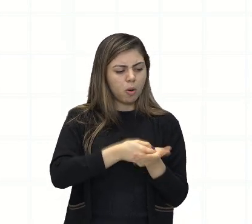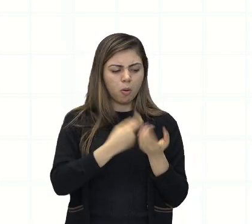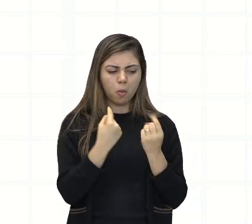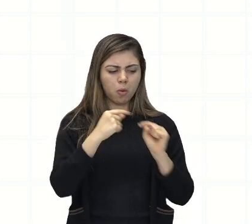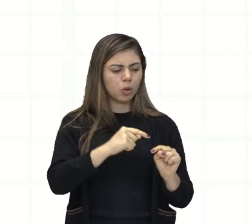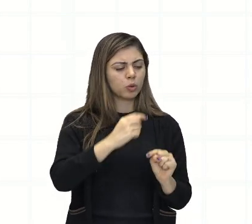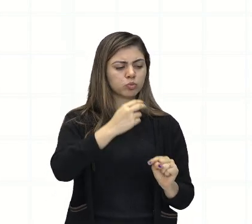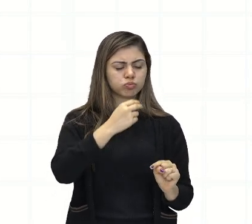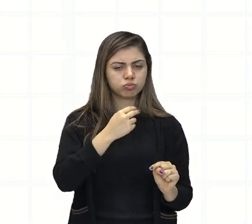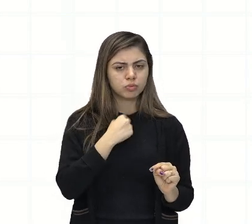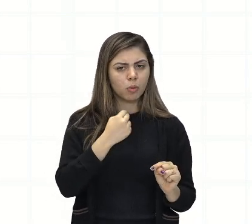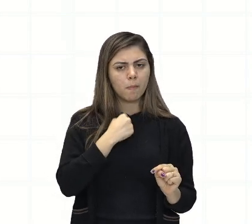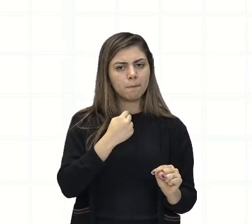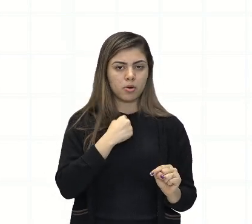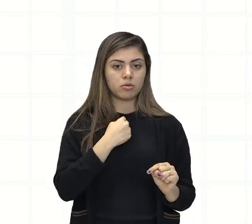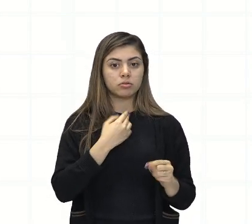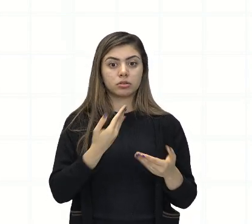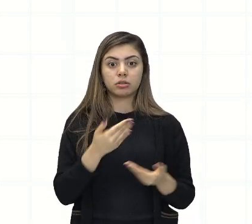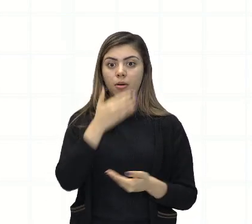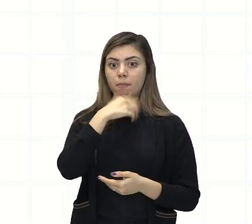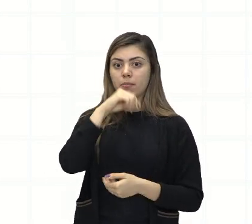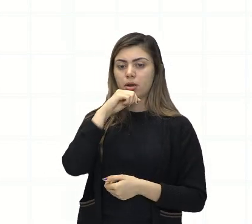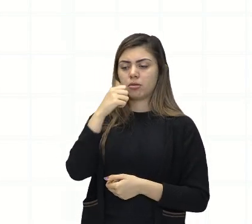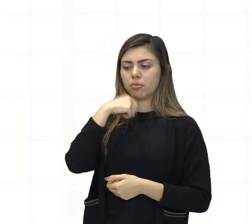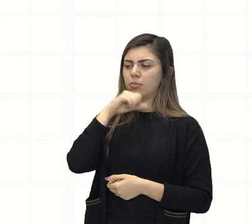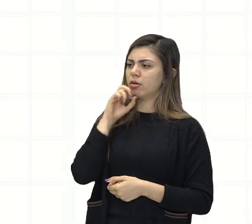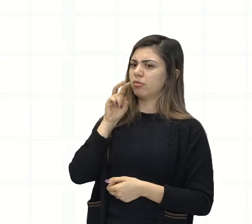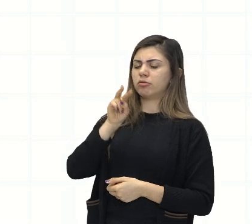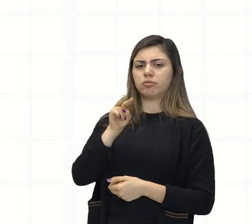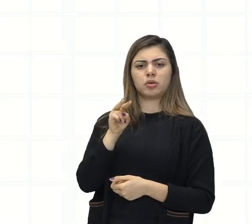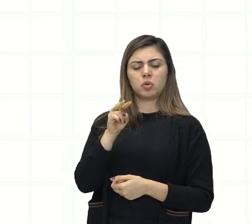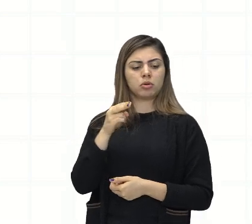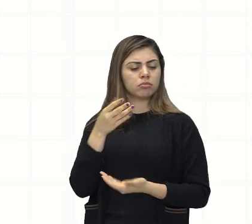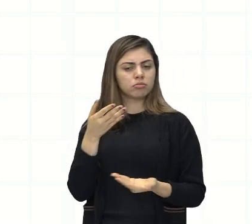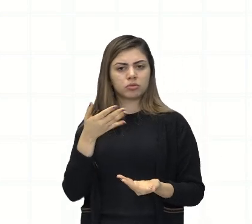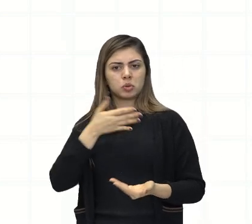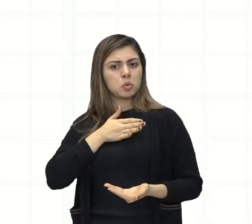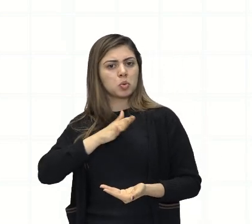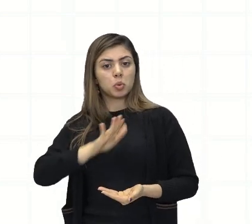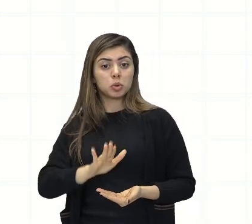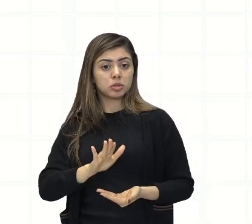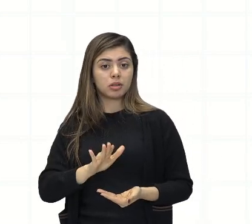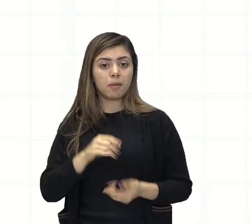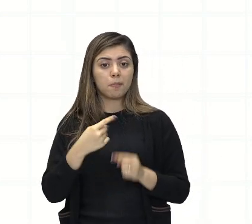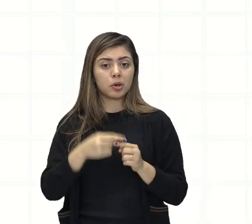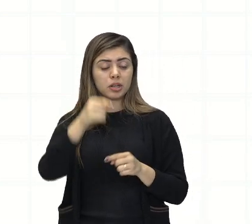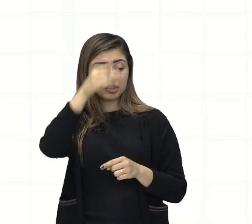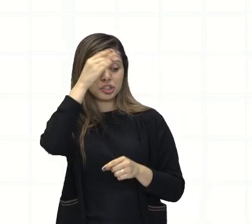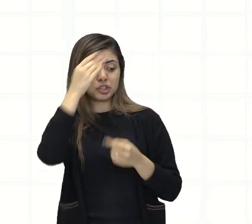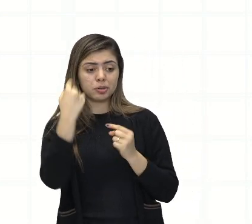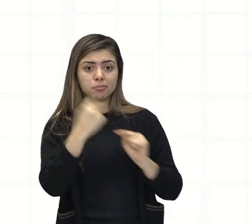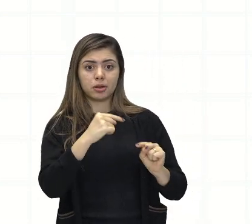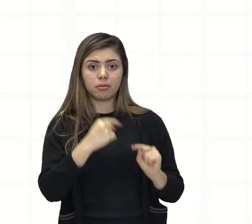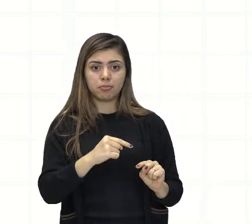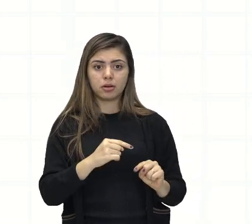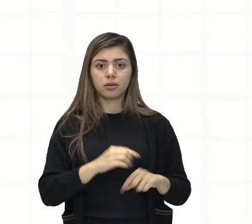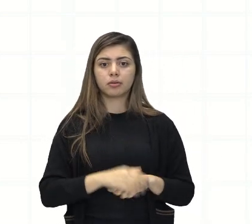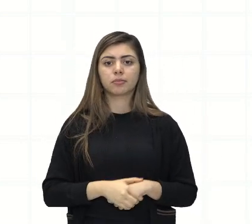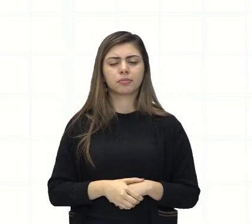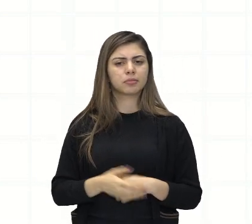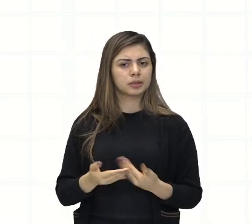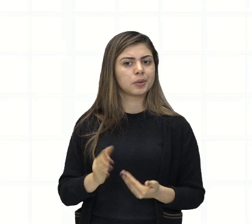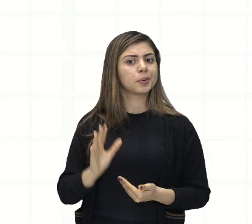sem usos. Até a mãe e o pai não entenderam aquilo, não gostaram. Nossa tia Antônia então chamou a atenção lá da Nininha, alguma